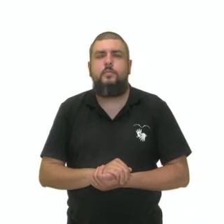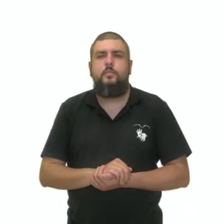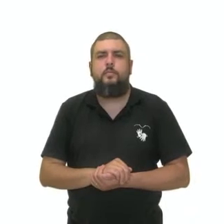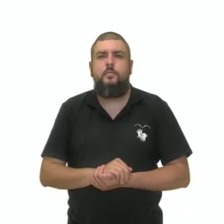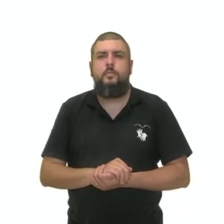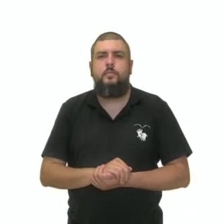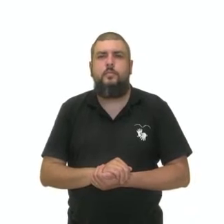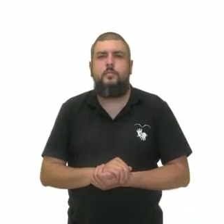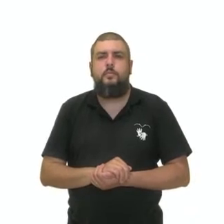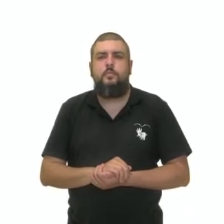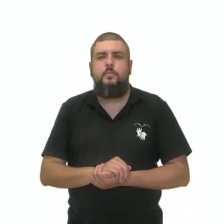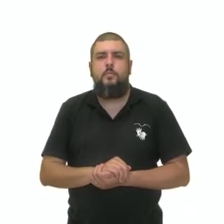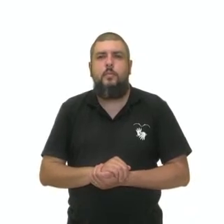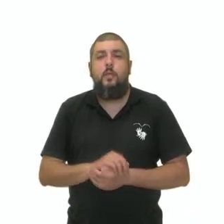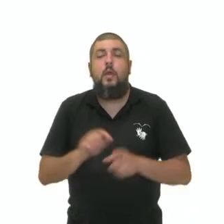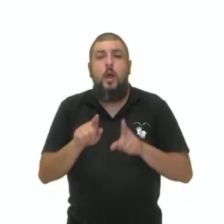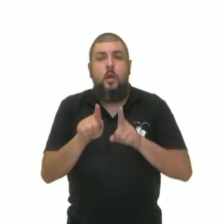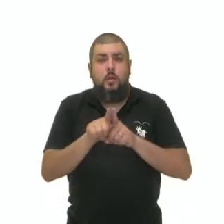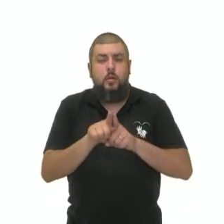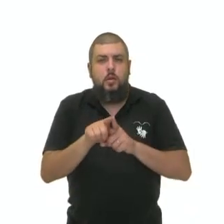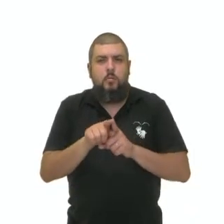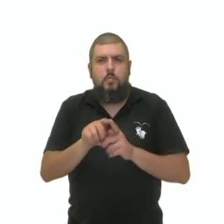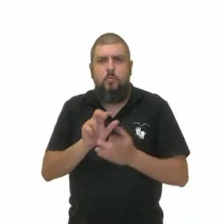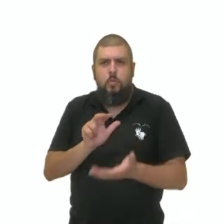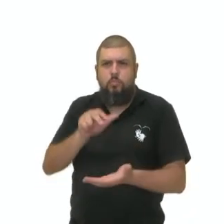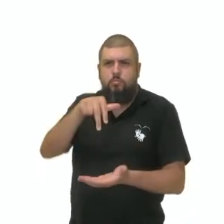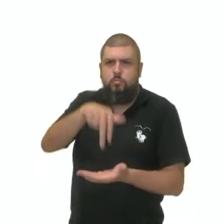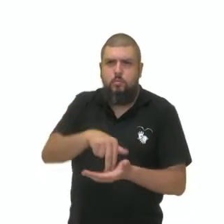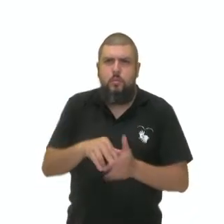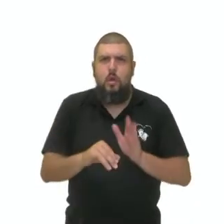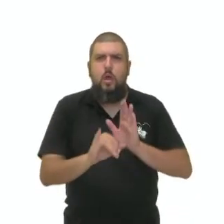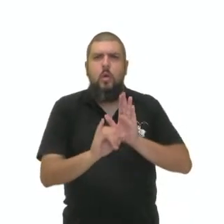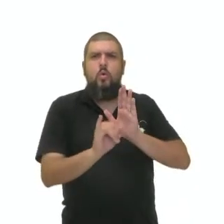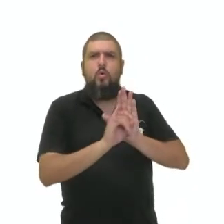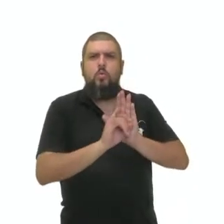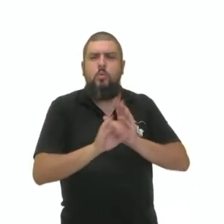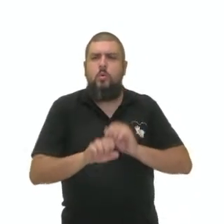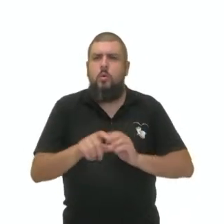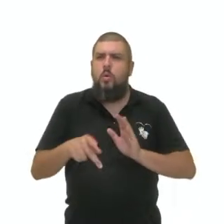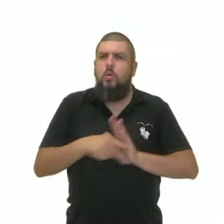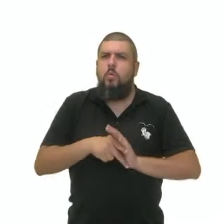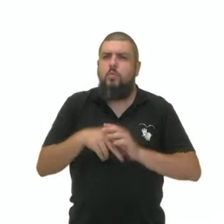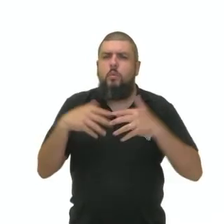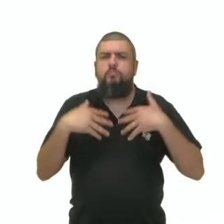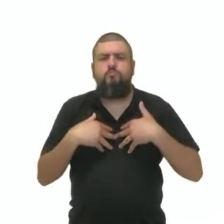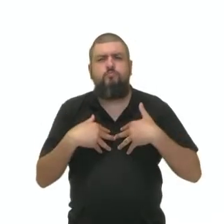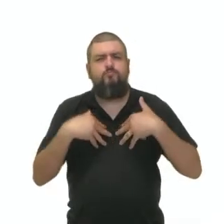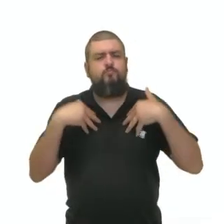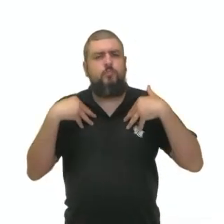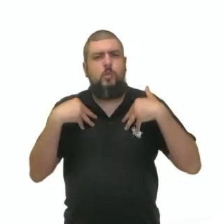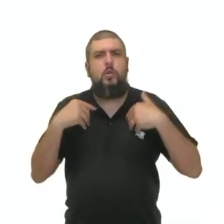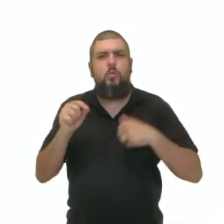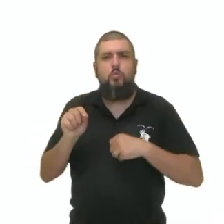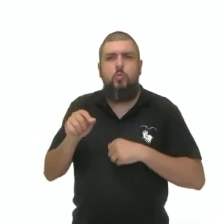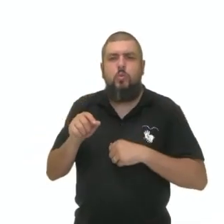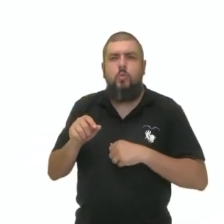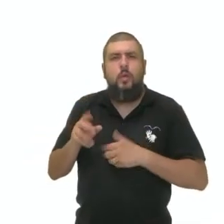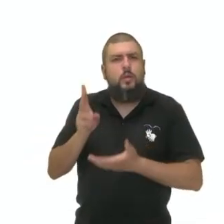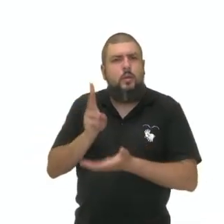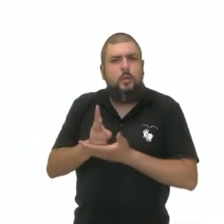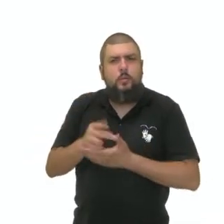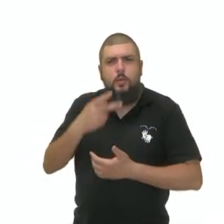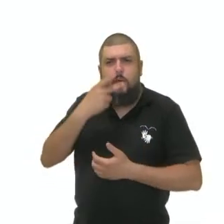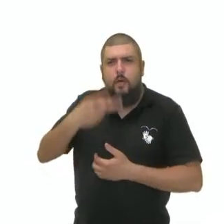Afirmações identitárias e orgulho de ser quem é emanam a todo momento do discurso do príncipezinho negro,